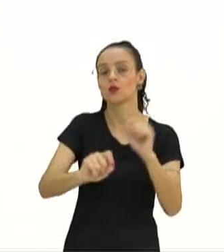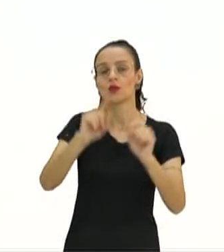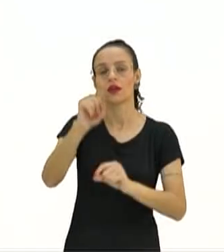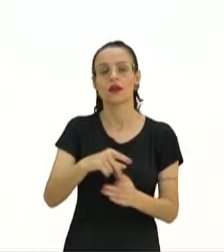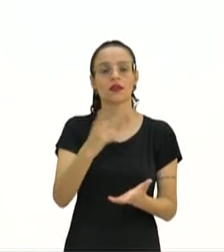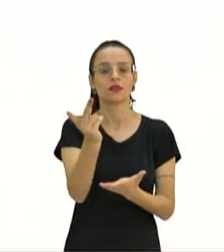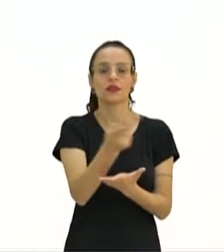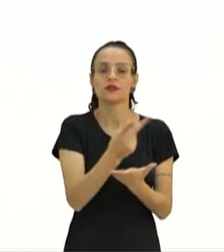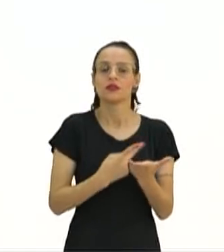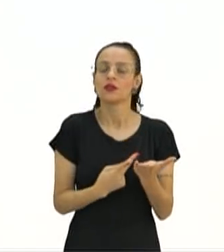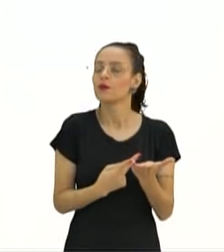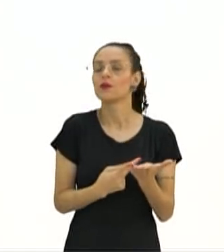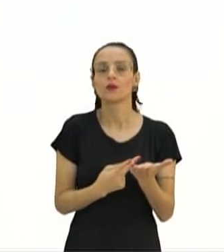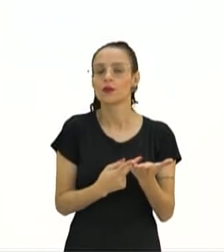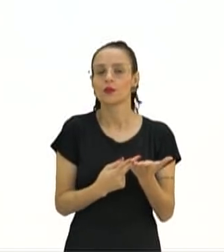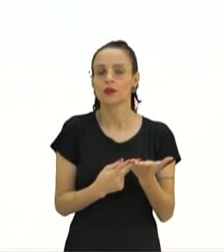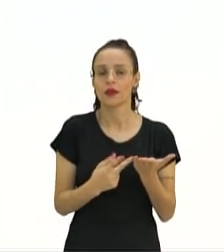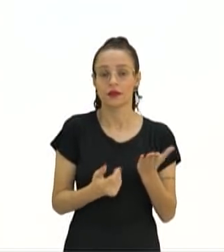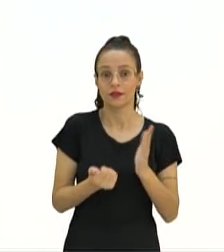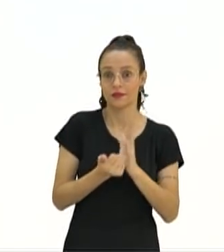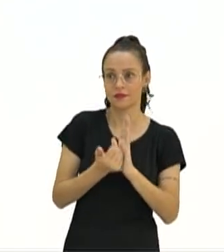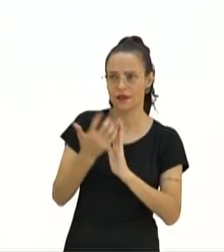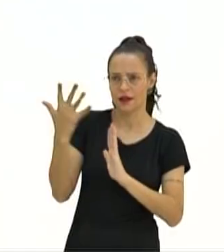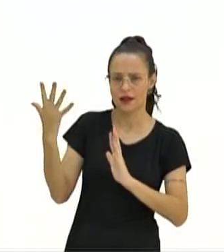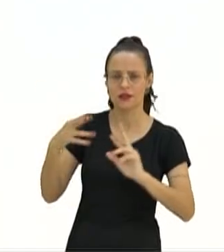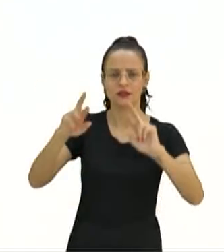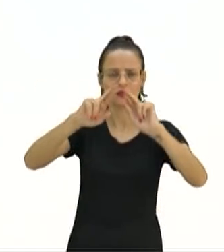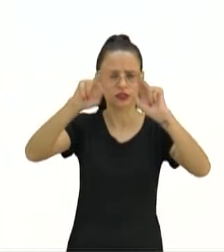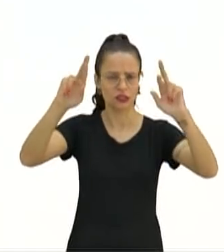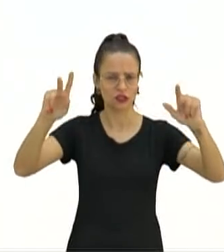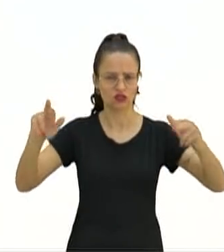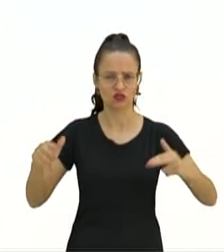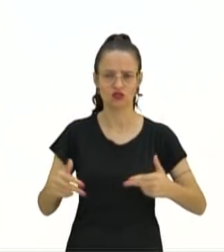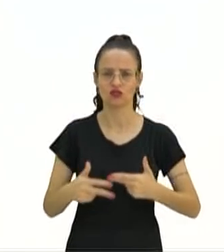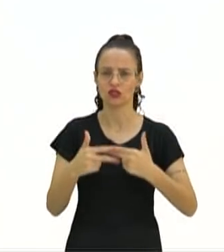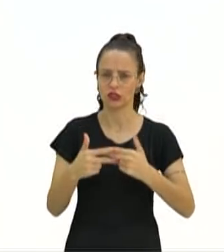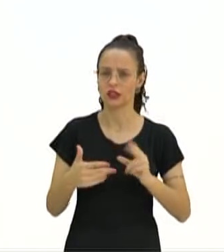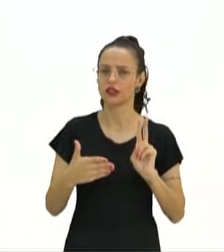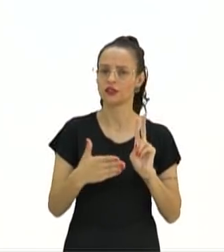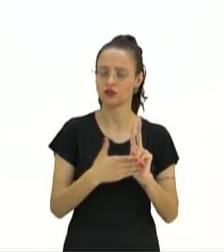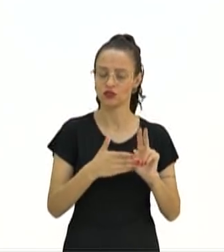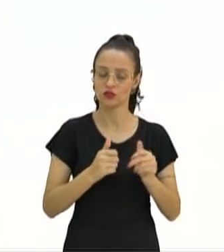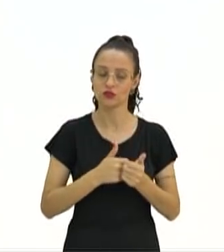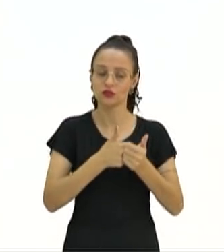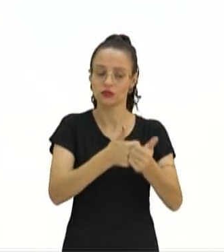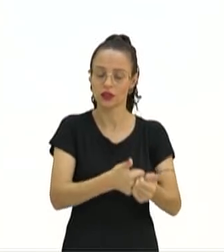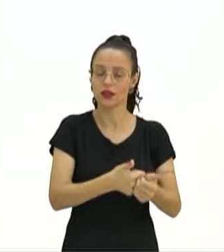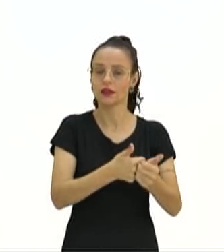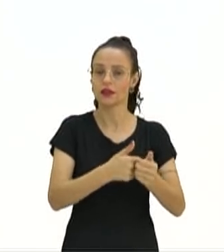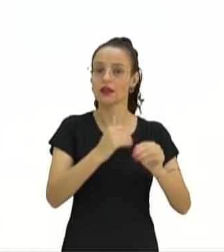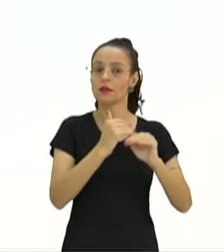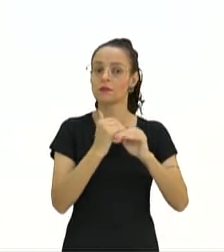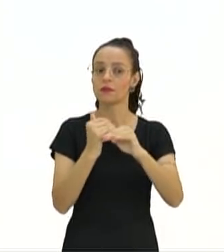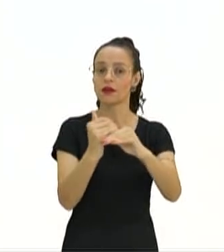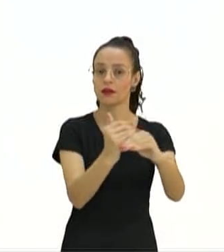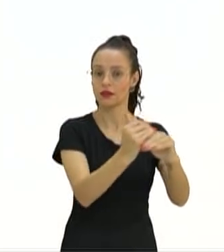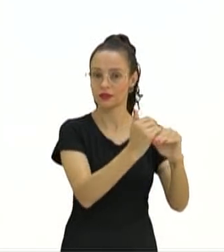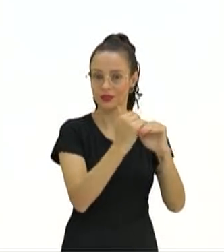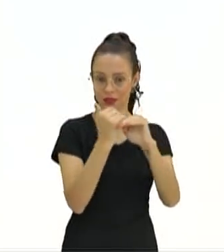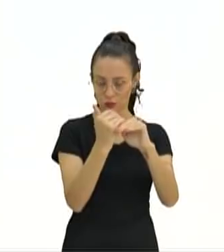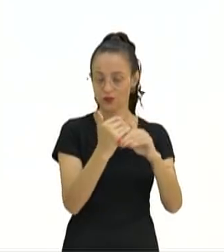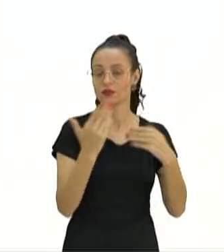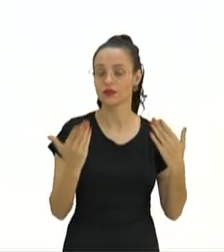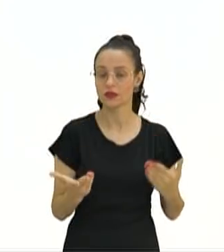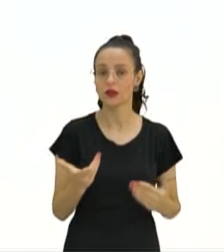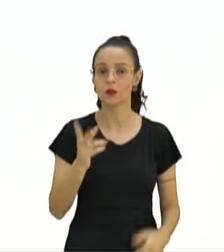desenhos, né, que as várias etnias indígenas fazem que seguem um padrão. Isso é uma padronagem que a gente chama.